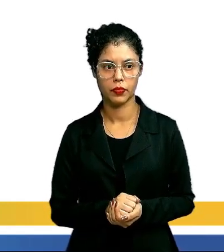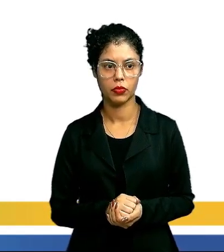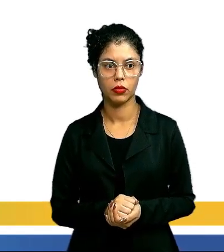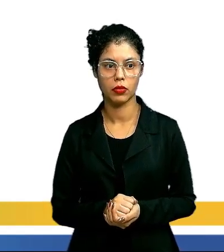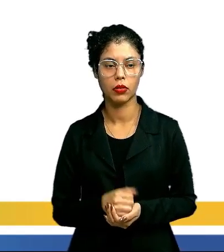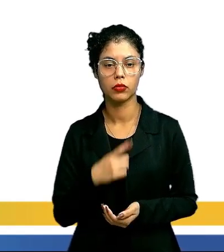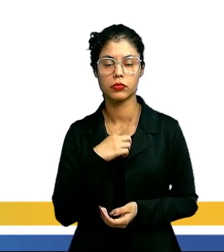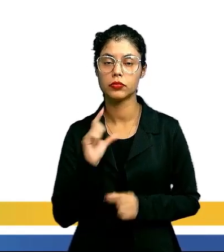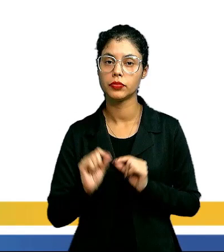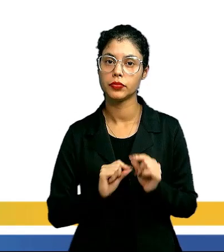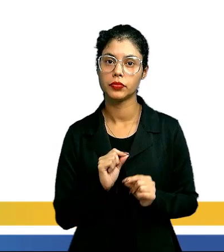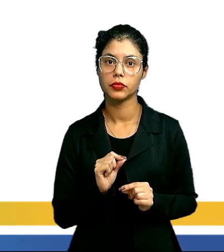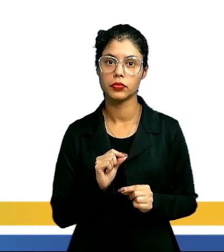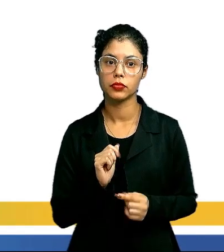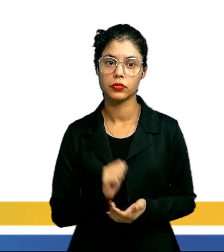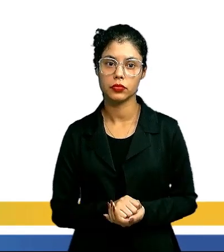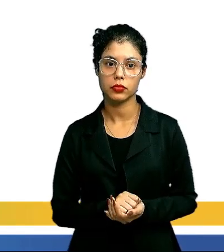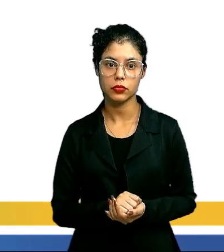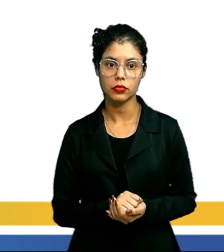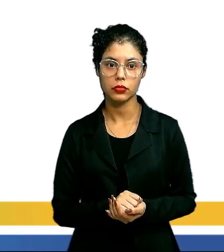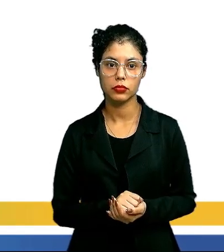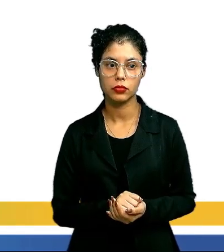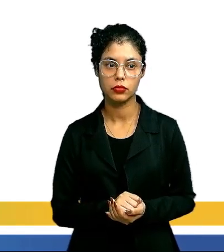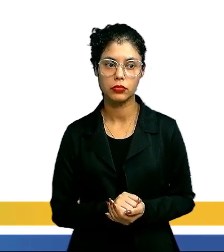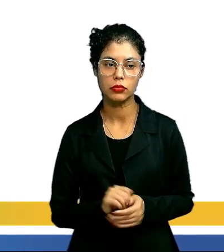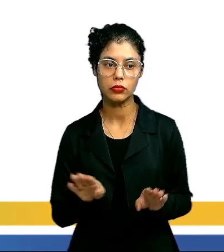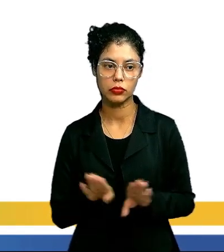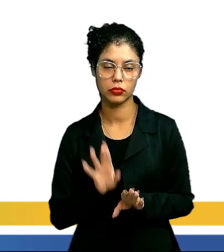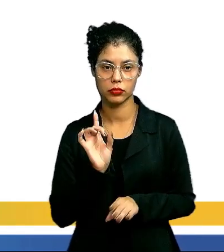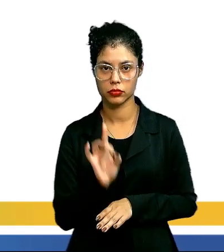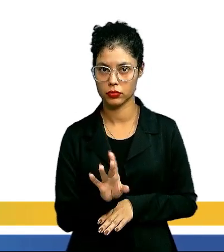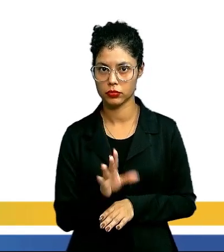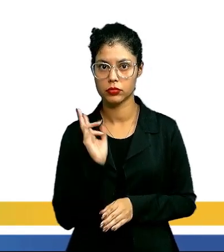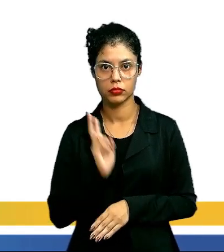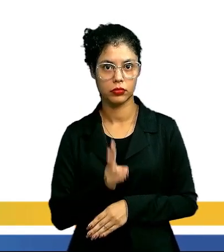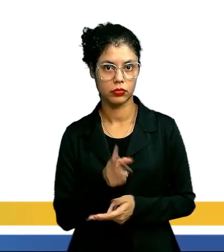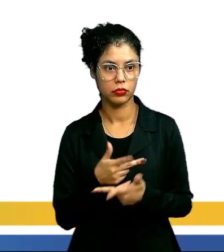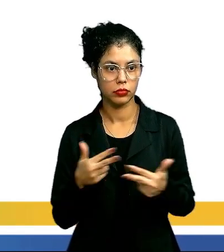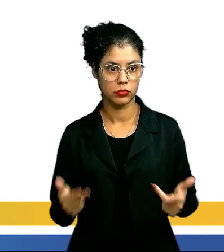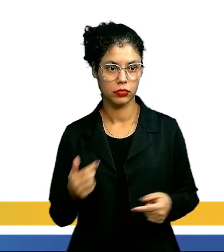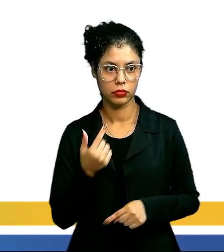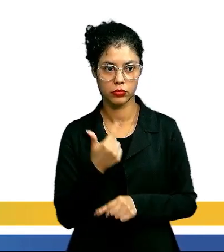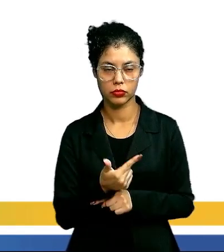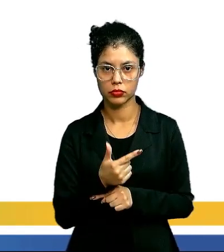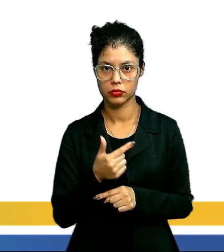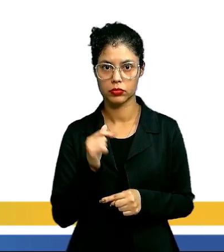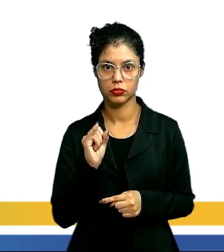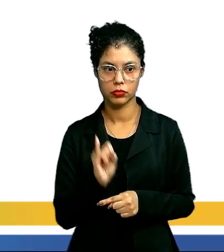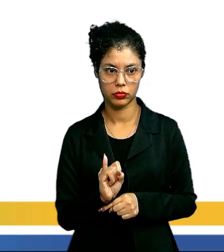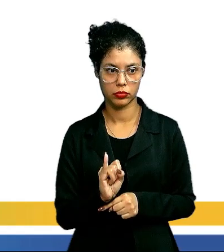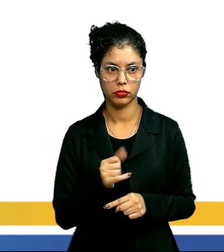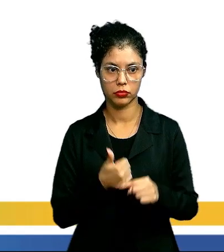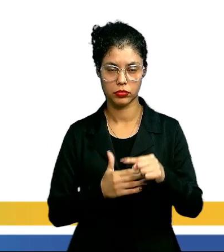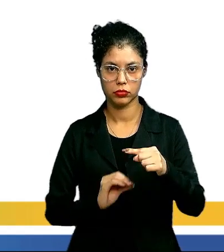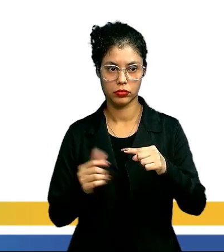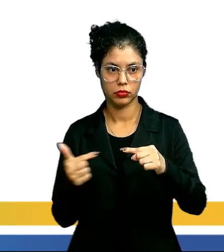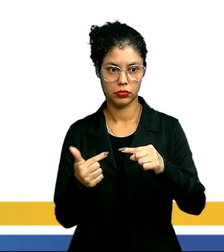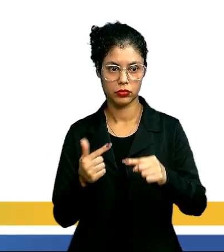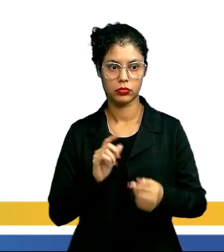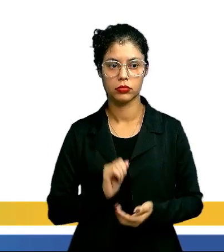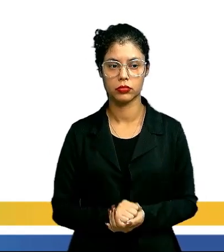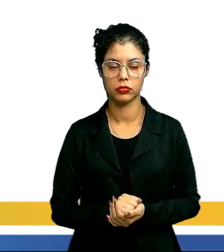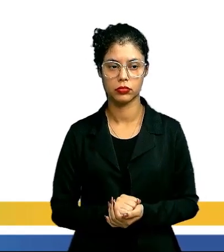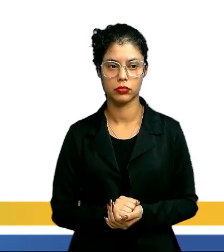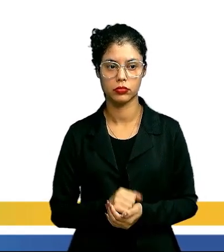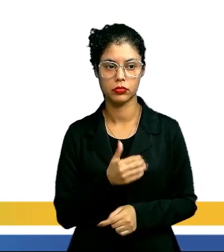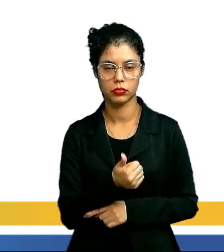maneira 2i sobre 100 a mesma coisa que 2i sobre 10 ao quadrado